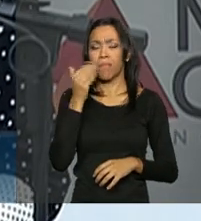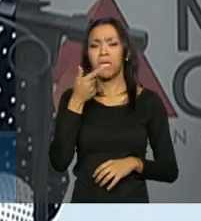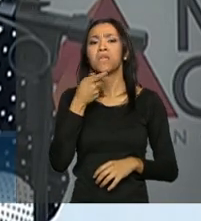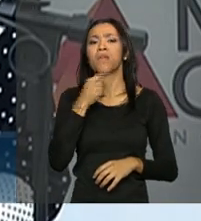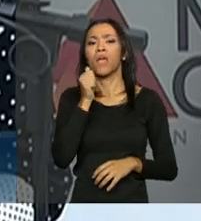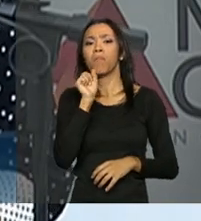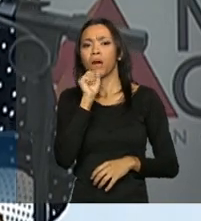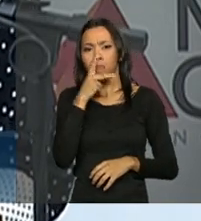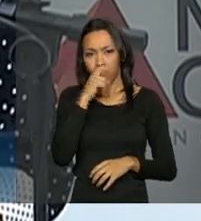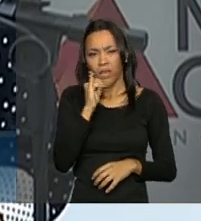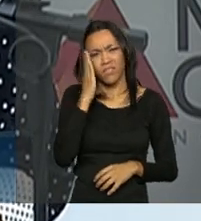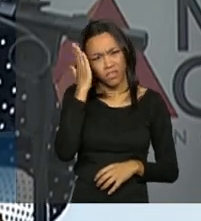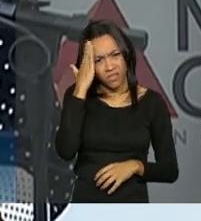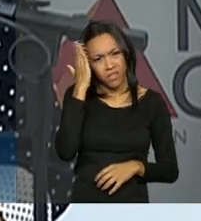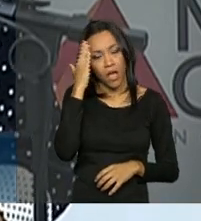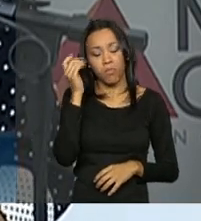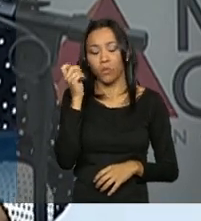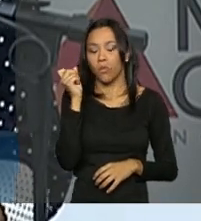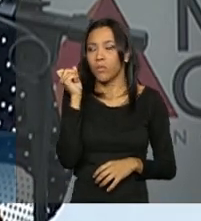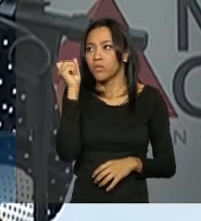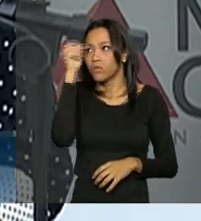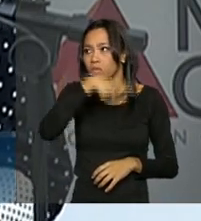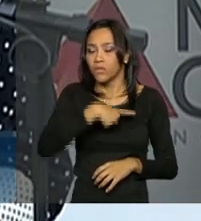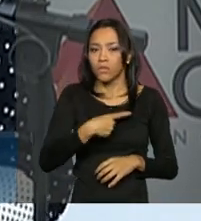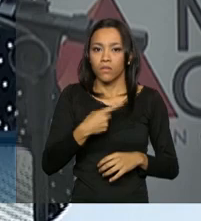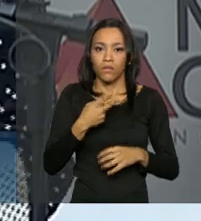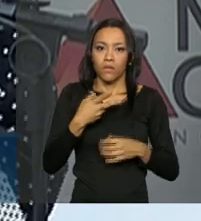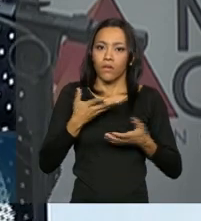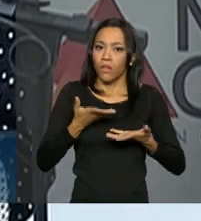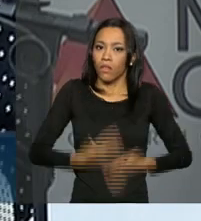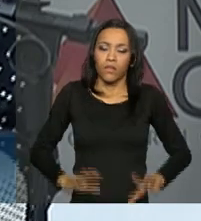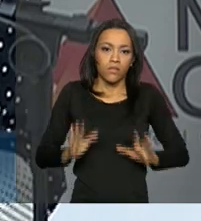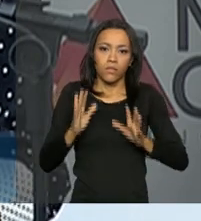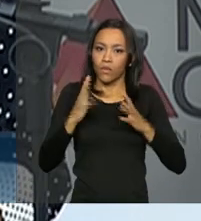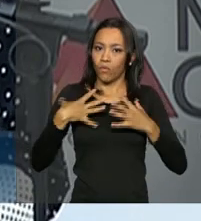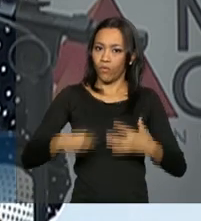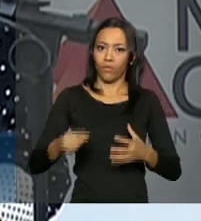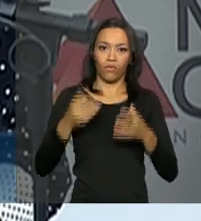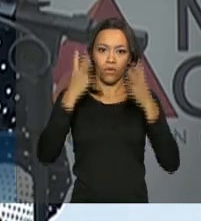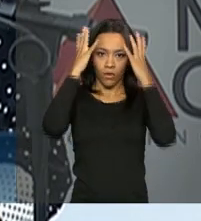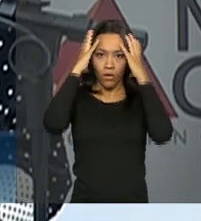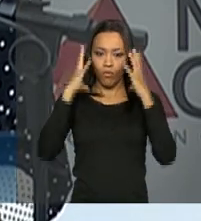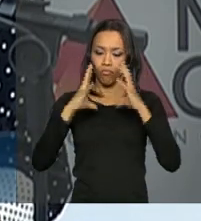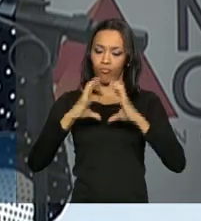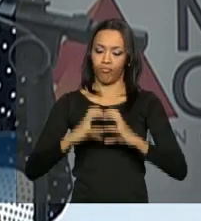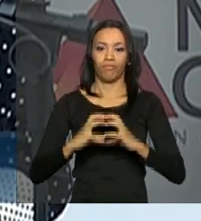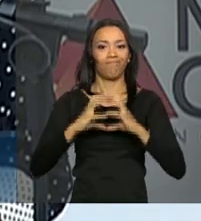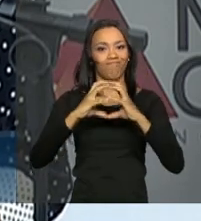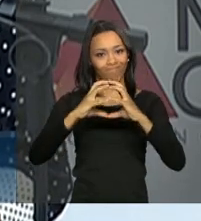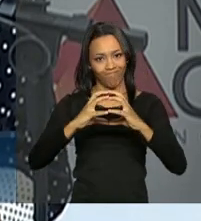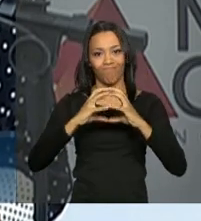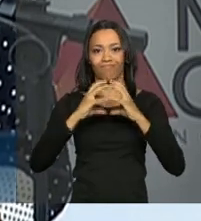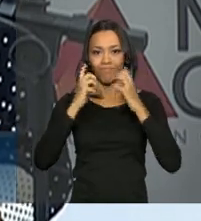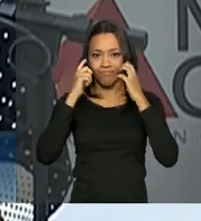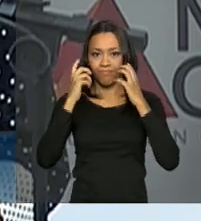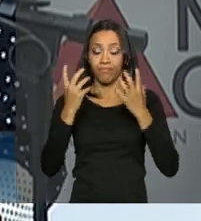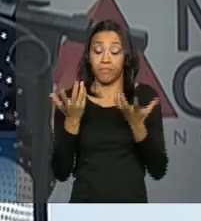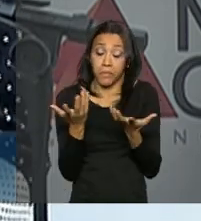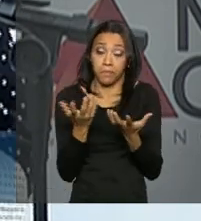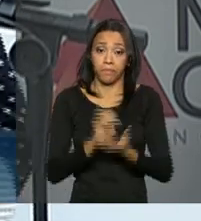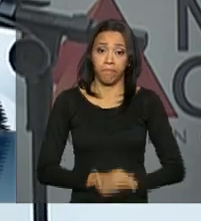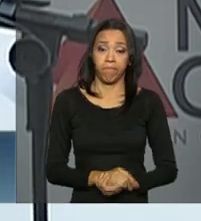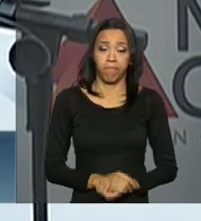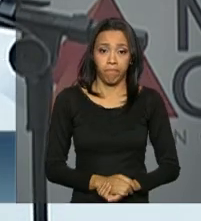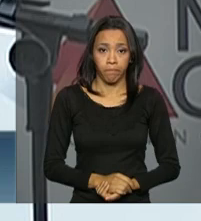pai, sabe perfeitamente qual é o drama, né, que existe neste fato de uma criança com microcefalia.